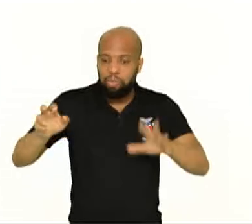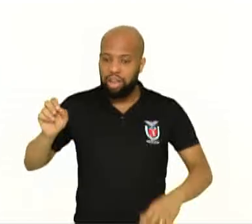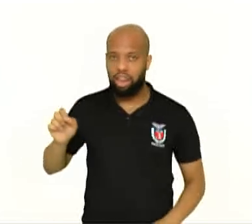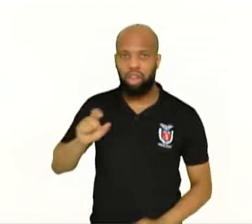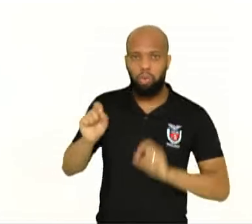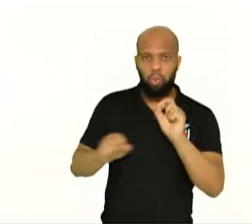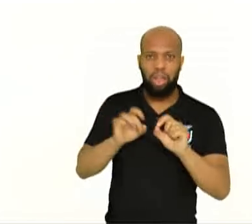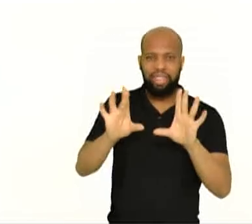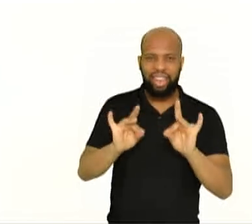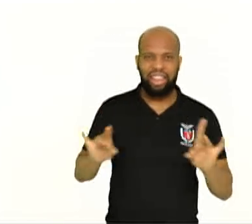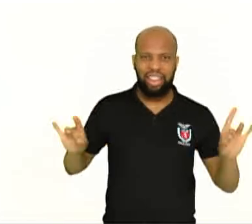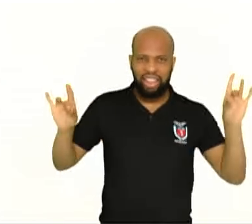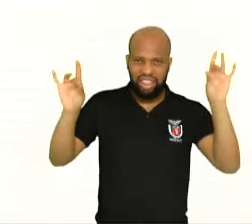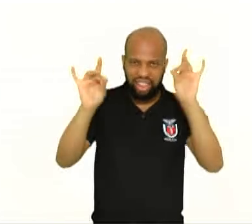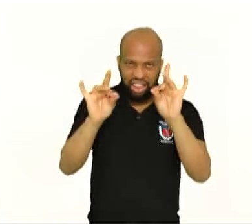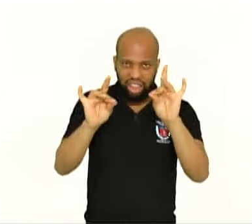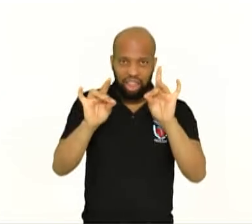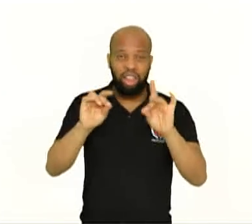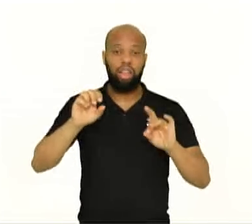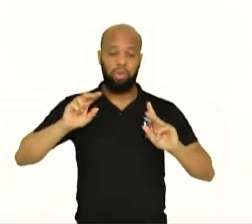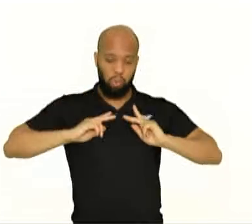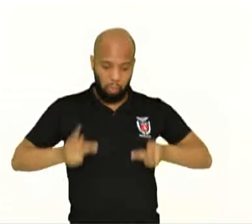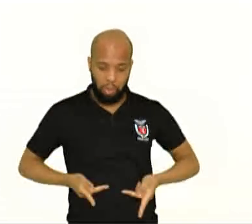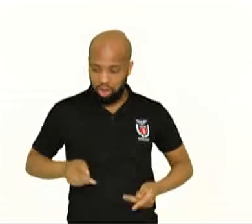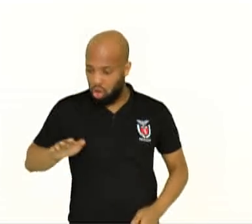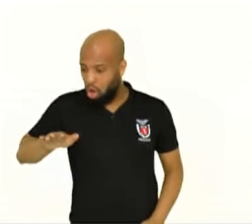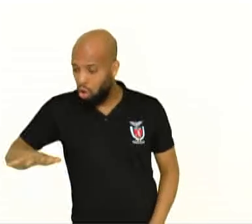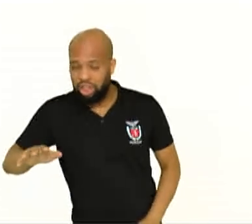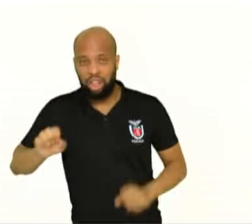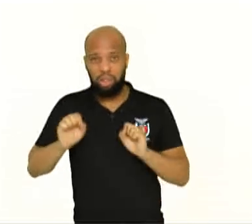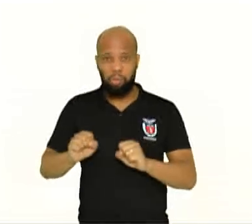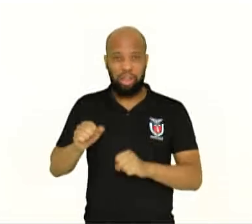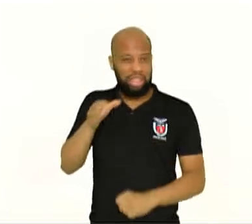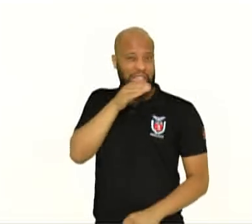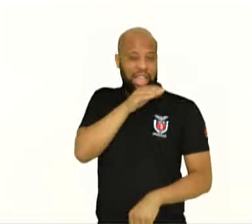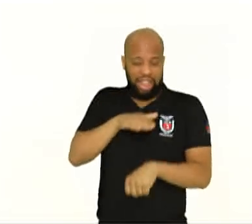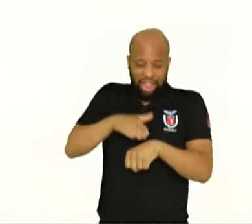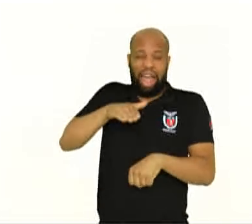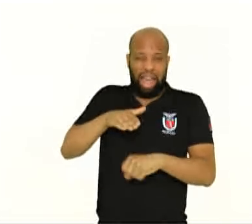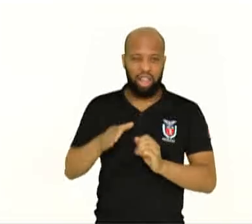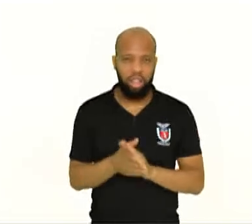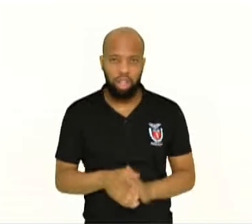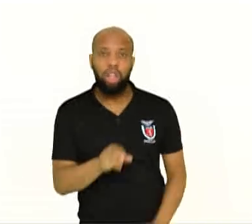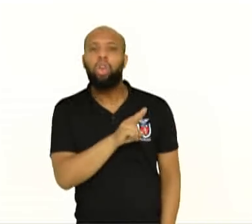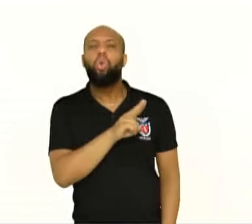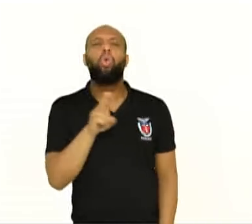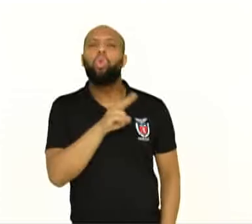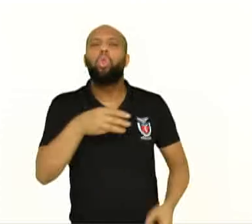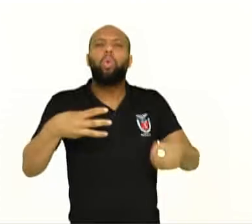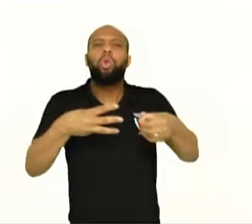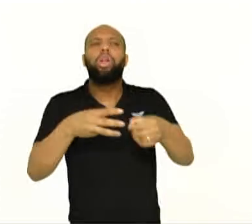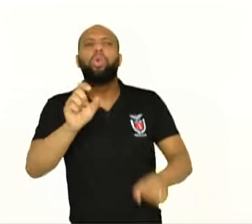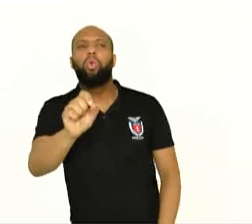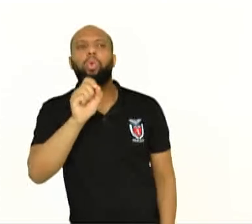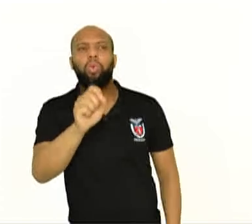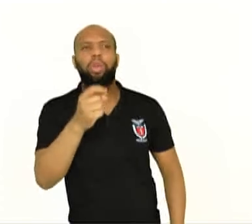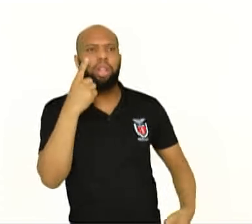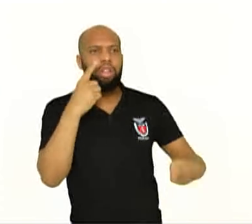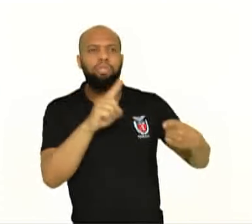um líquido urticante, que em humanos pode ocasionar queimaduras. O nome dessa célula é